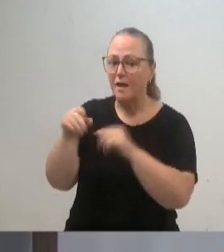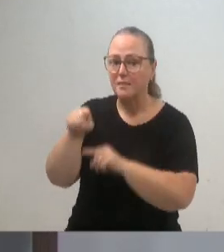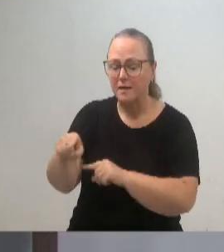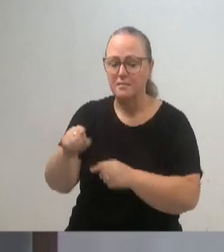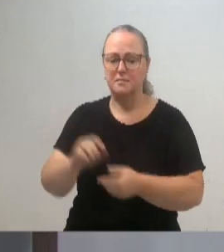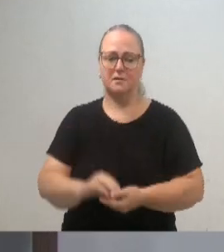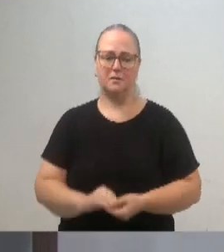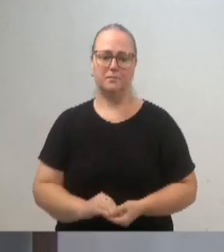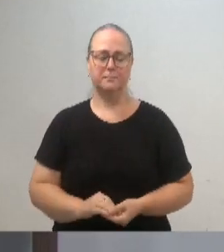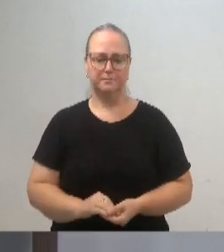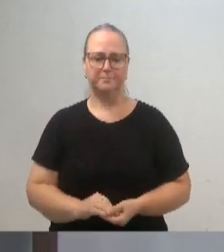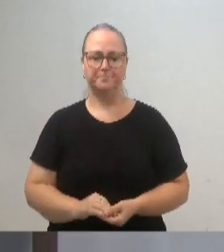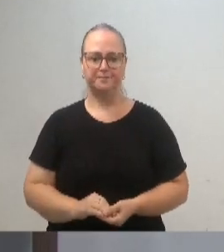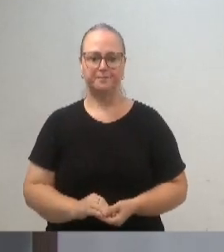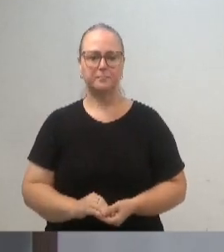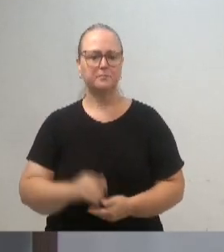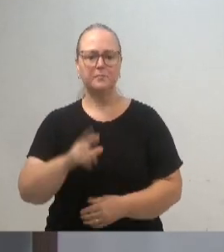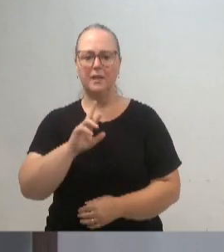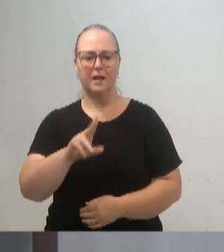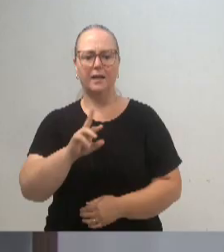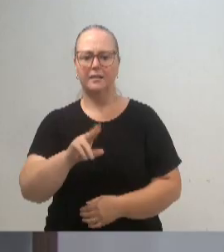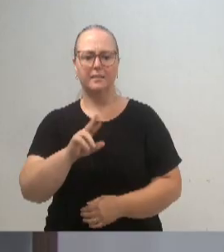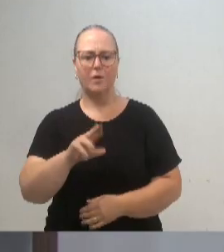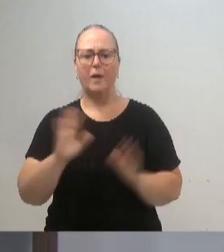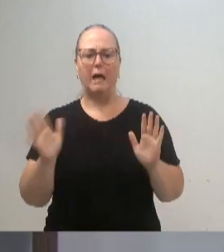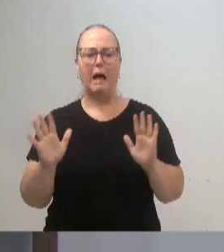para fazer barraco, como nós somos